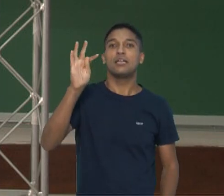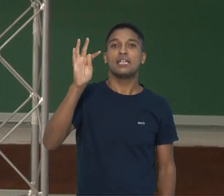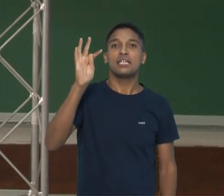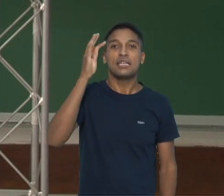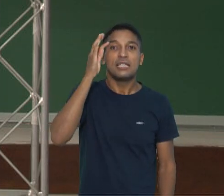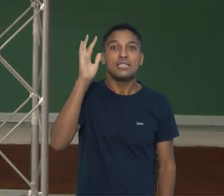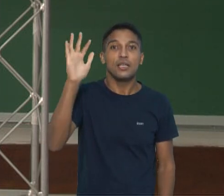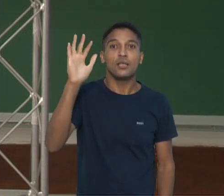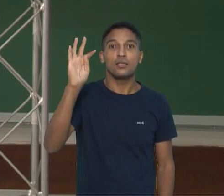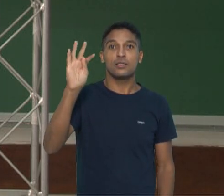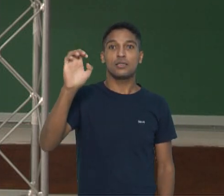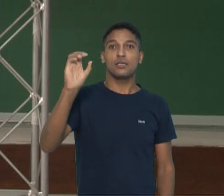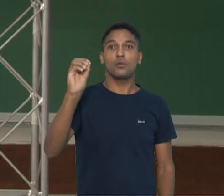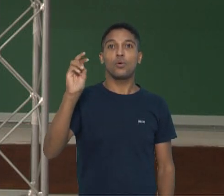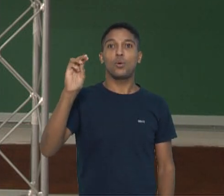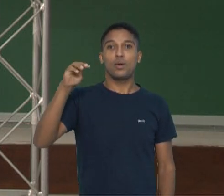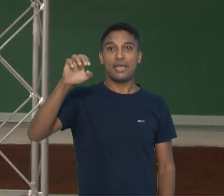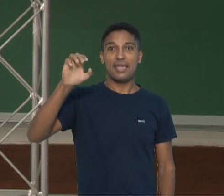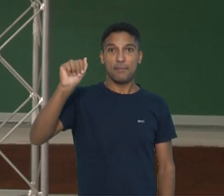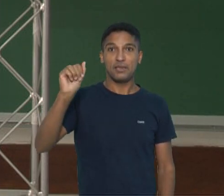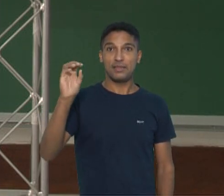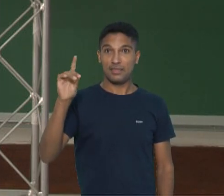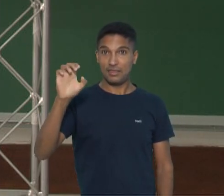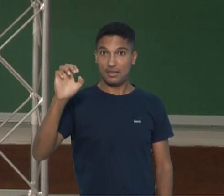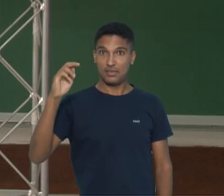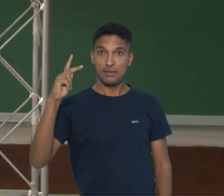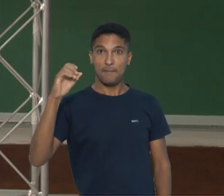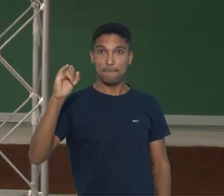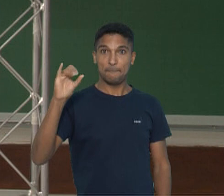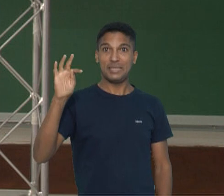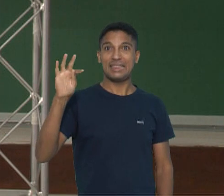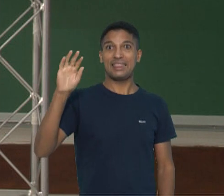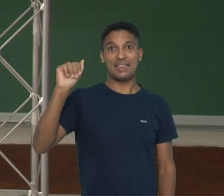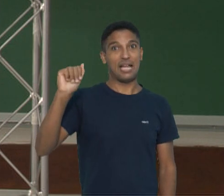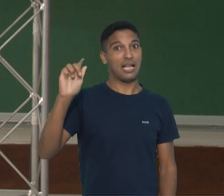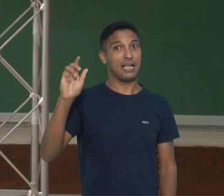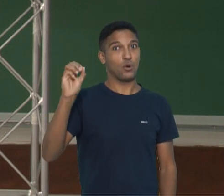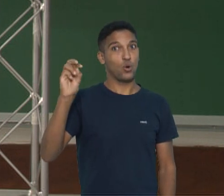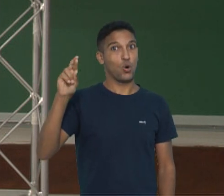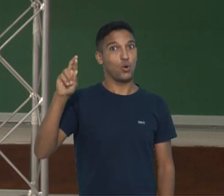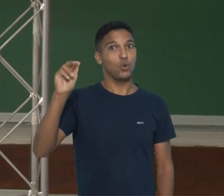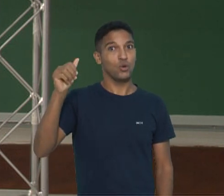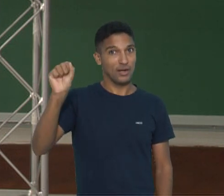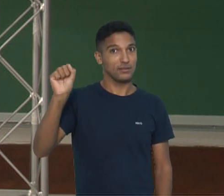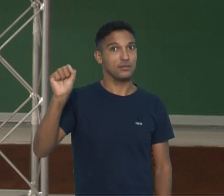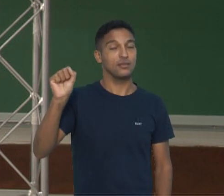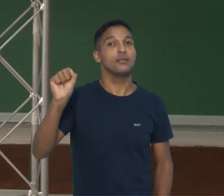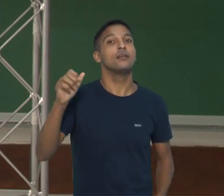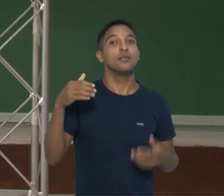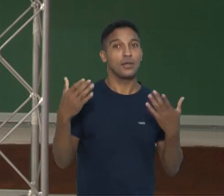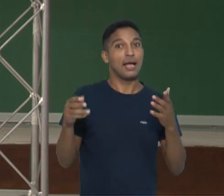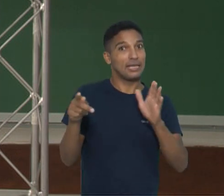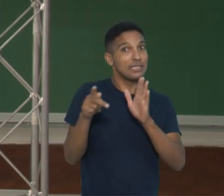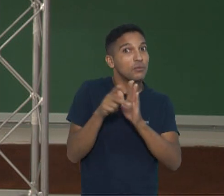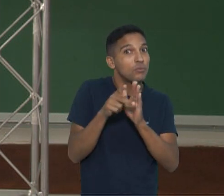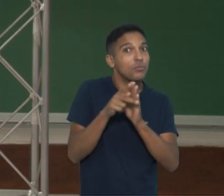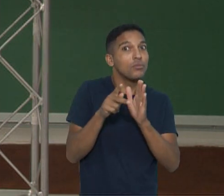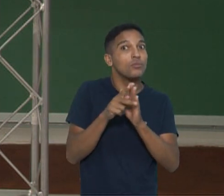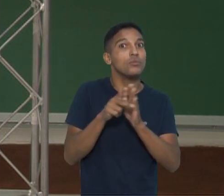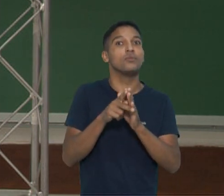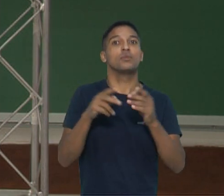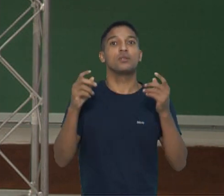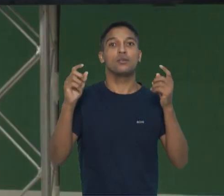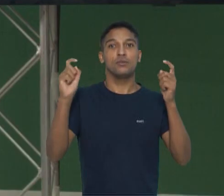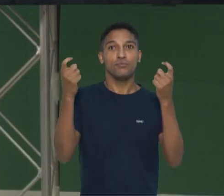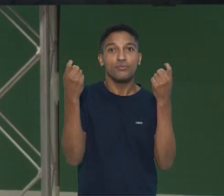elipses. Lembra que na elipse nós temos outra hipotenusa e outros catetos. Então, aqui nós estamos falando de hipérbole.